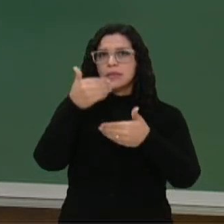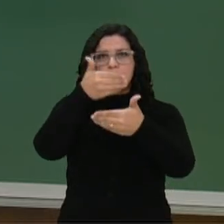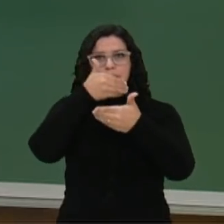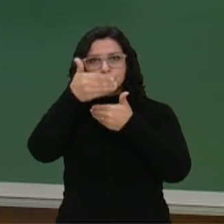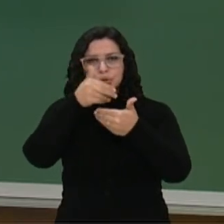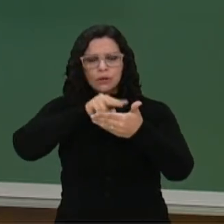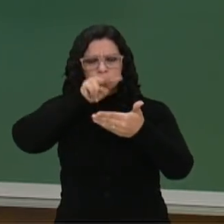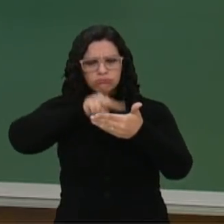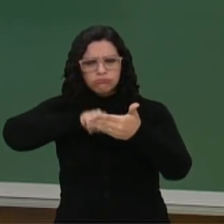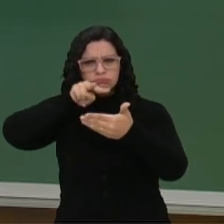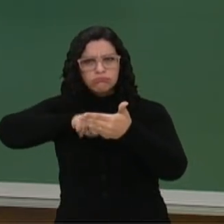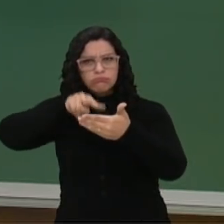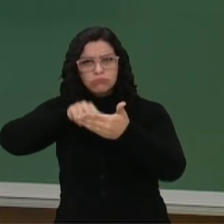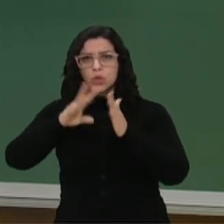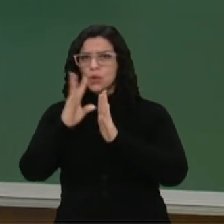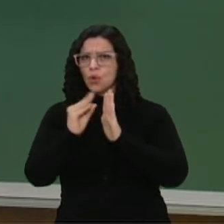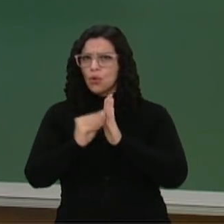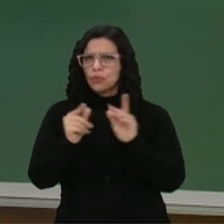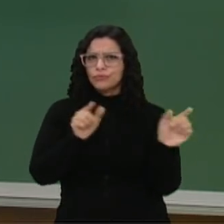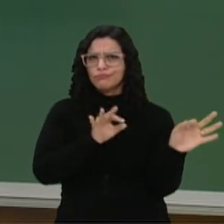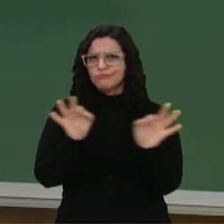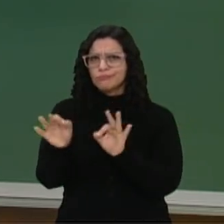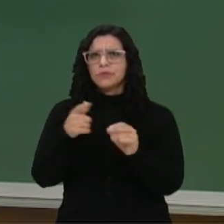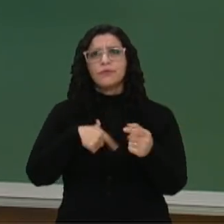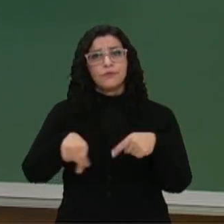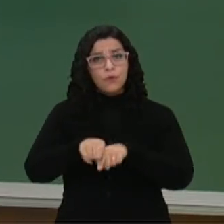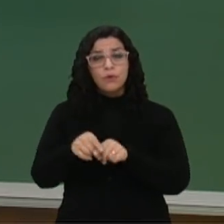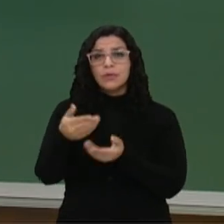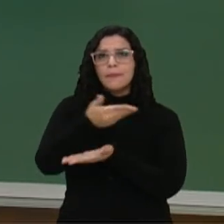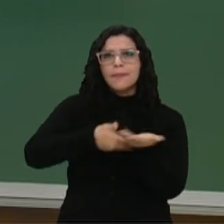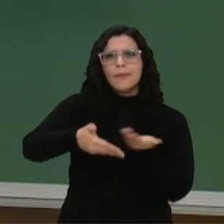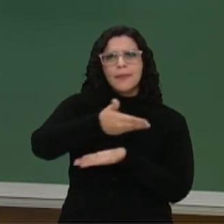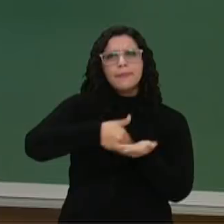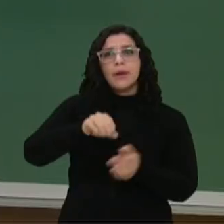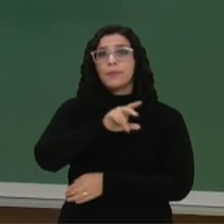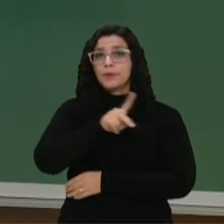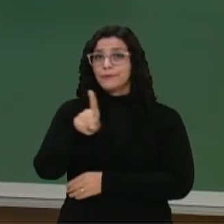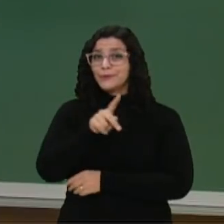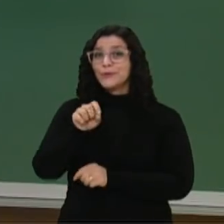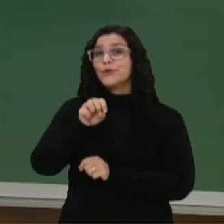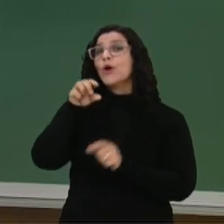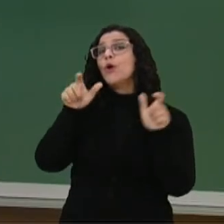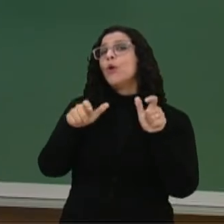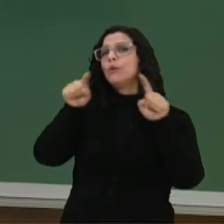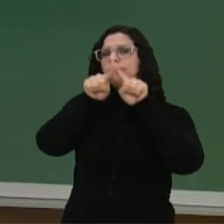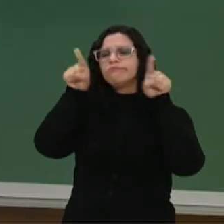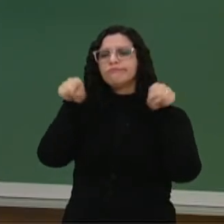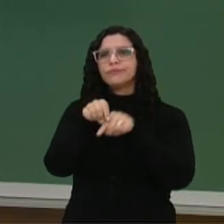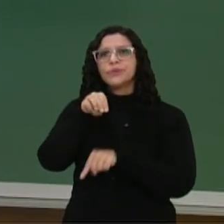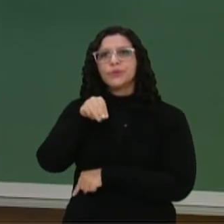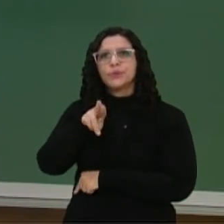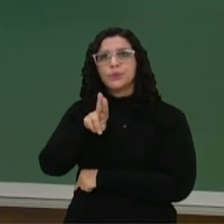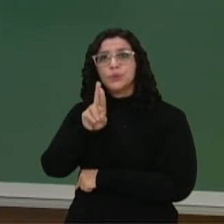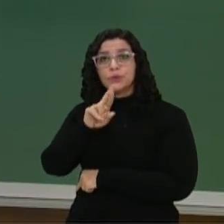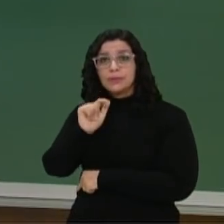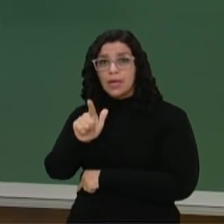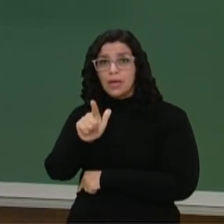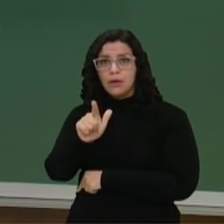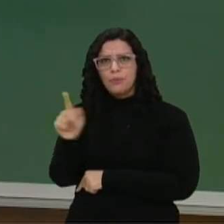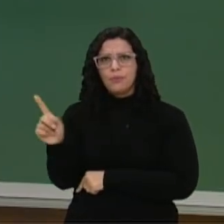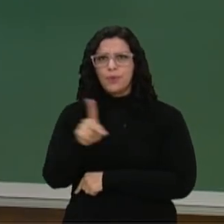slides, revise o conteúdo, interaja com o seu professor no mural, isso é muito importante. Não deixe seu professor falando